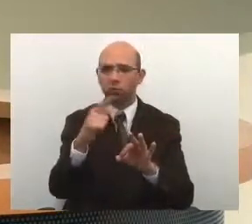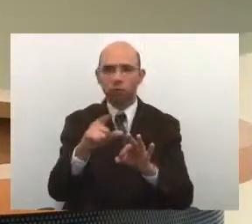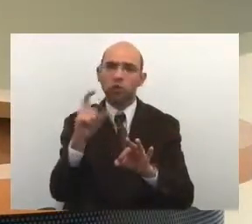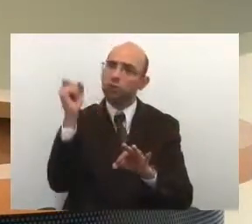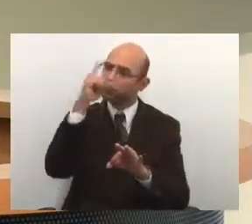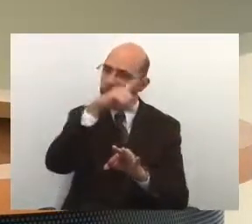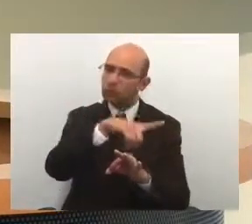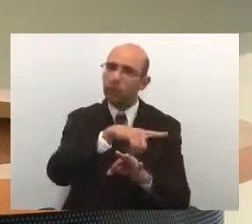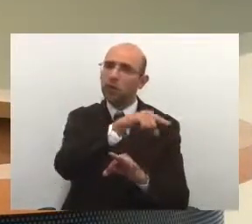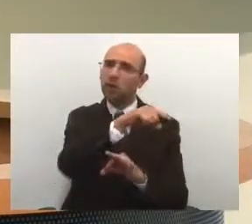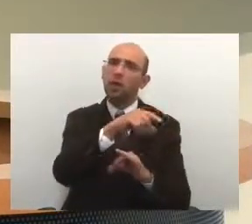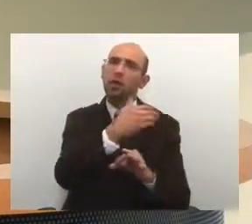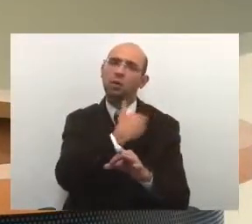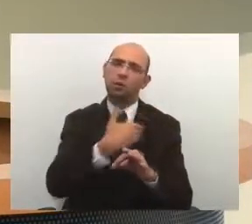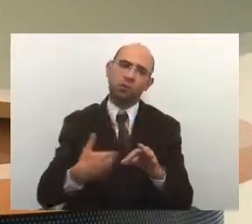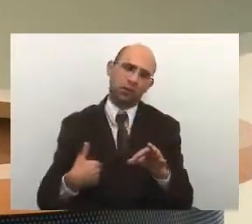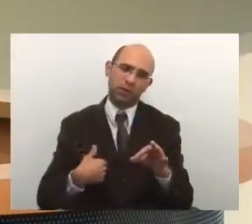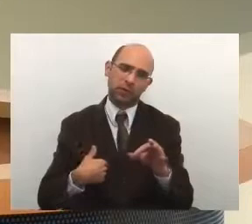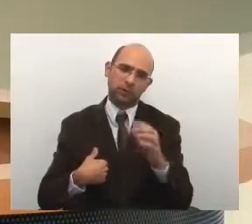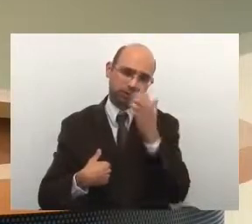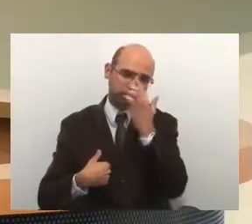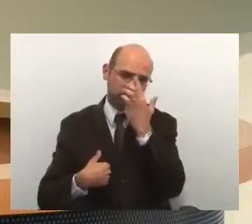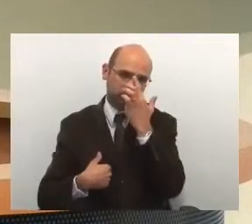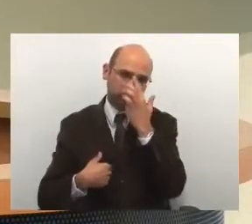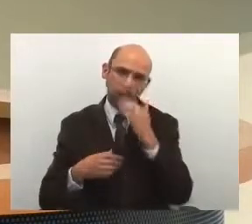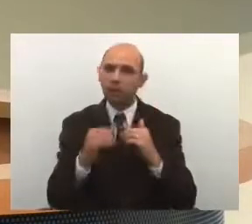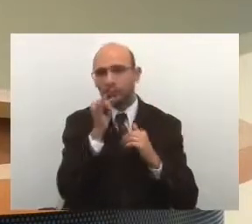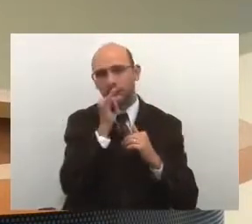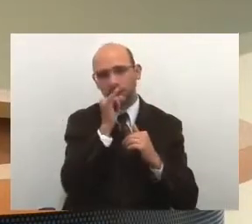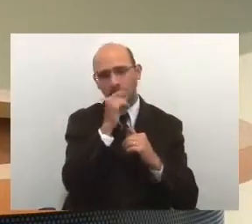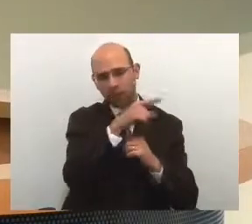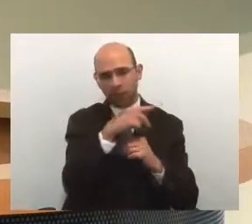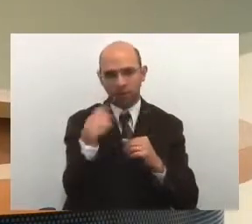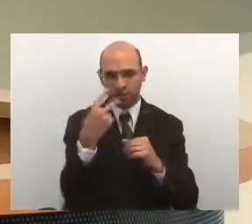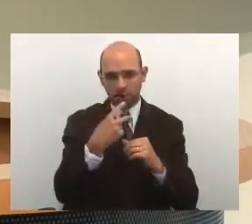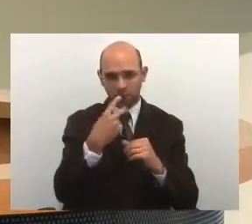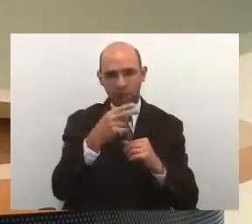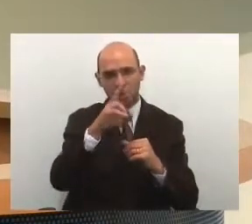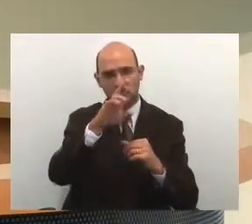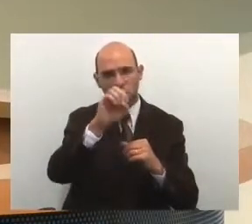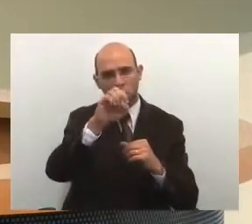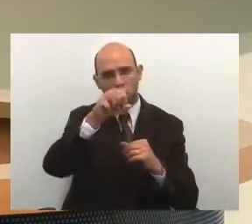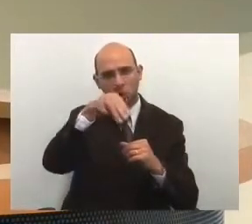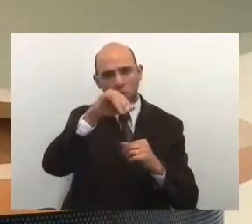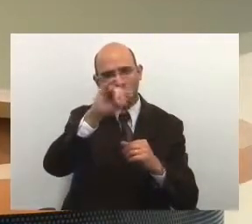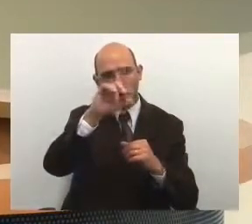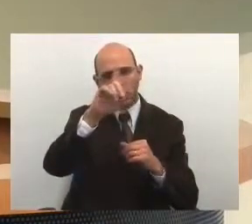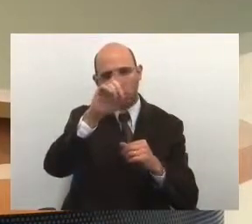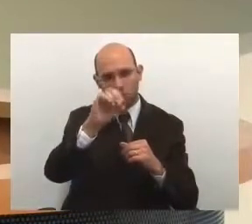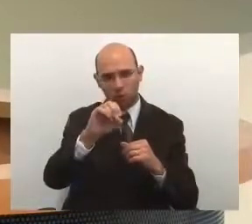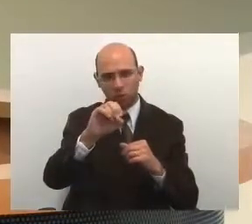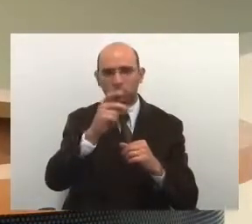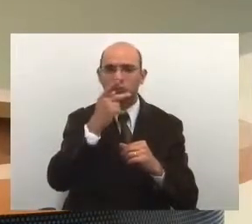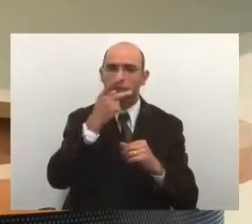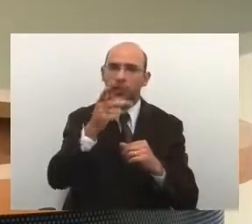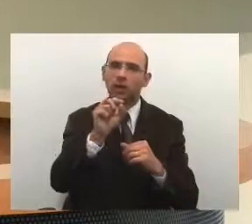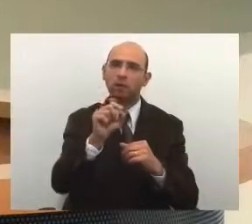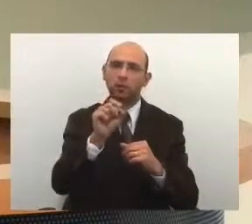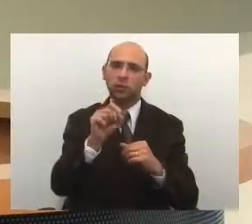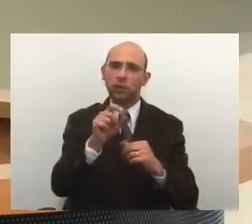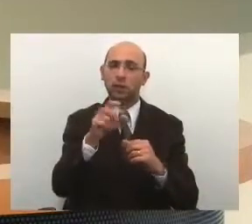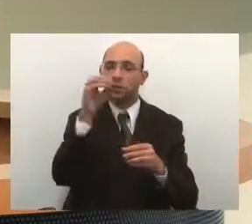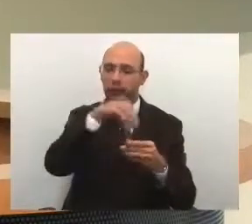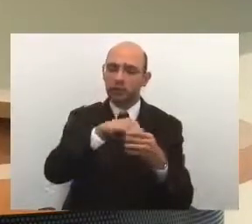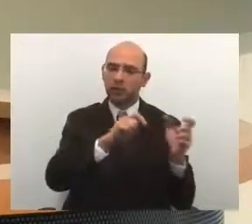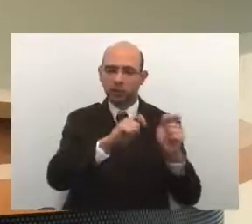E também ao contrário do que disse o vereador Romildo, não diz que na administração não tem,